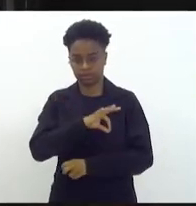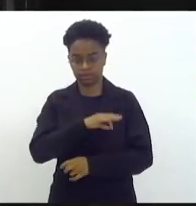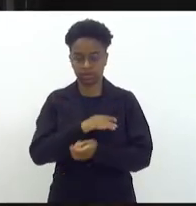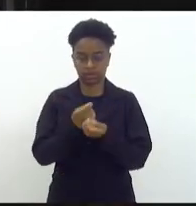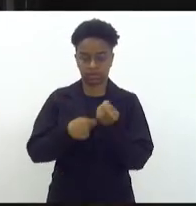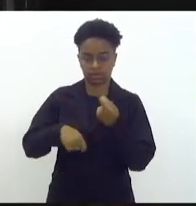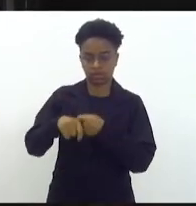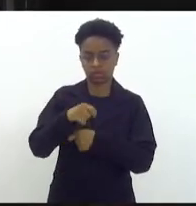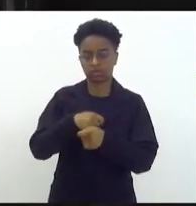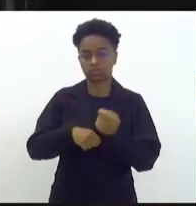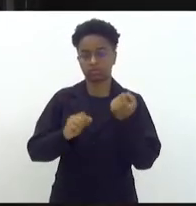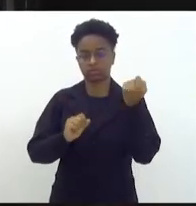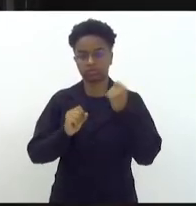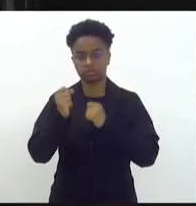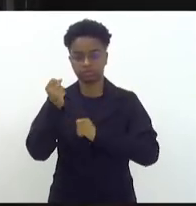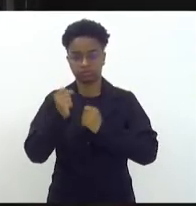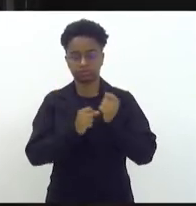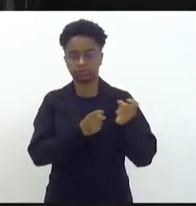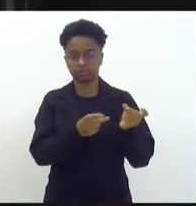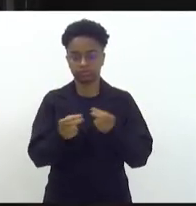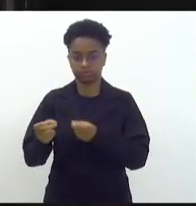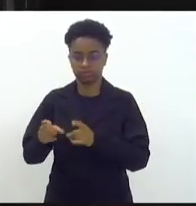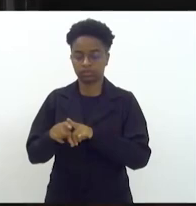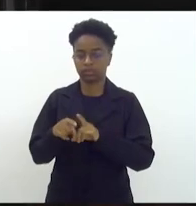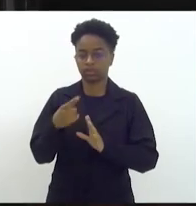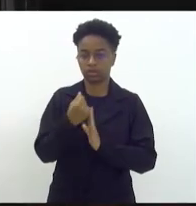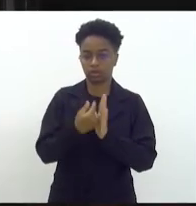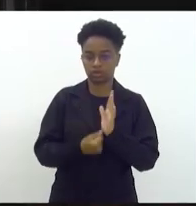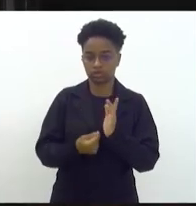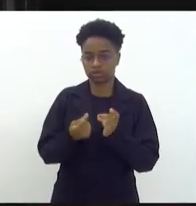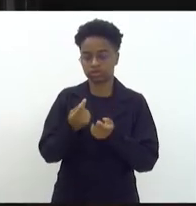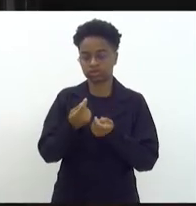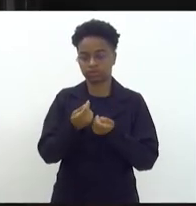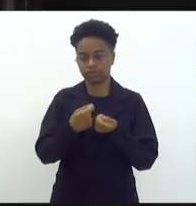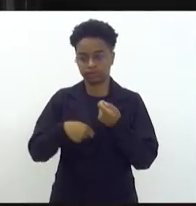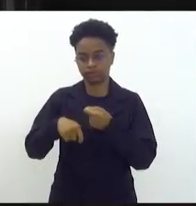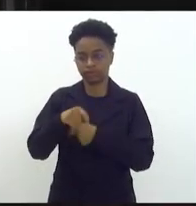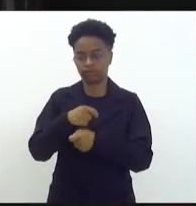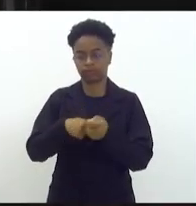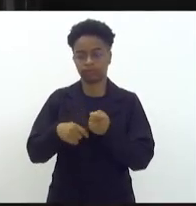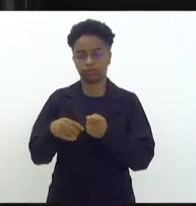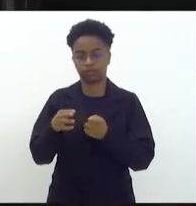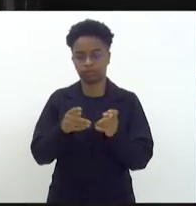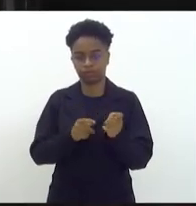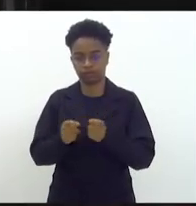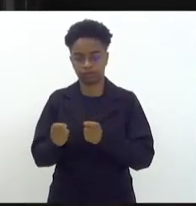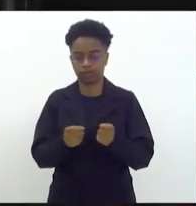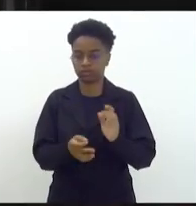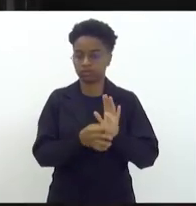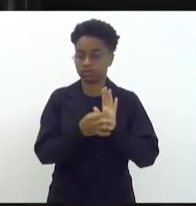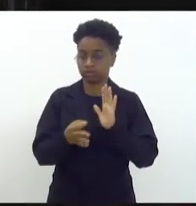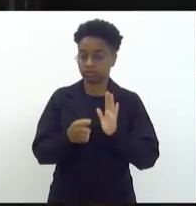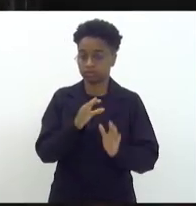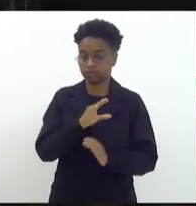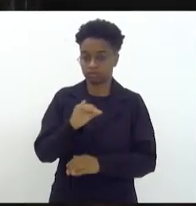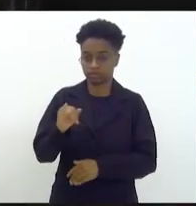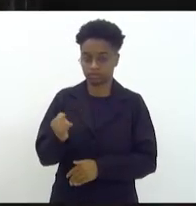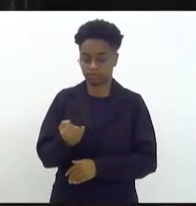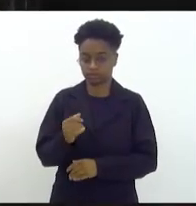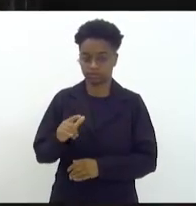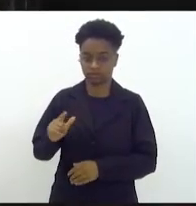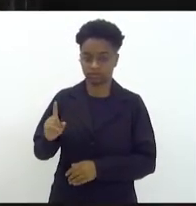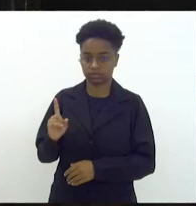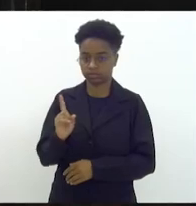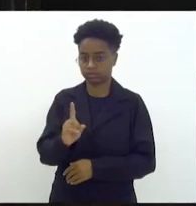economia, indústria e comércio e de orçamento, finanças financeiras e controle. Para emitir parecer pela comissão de constituição e